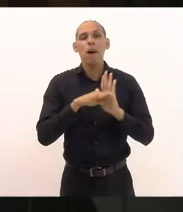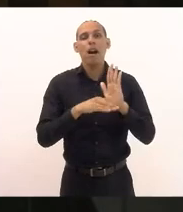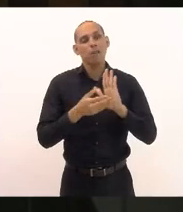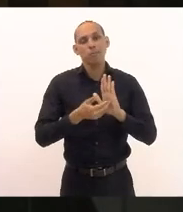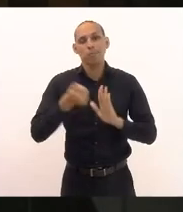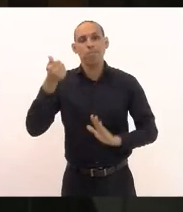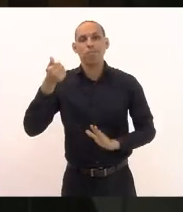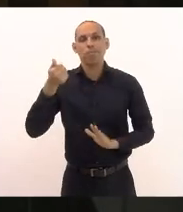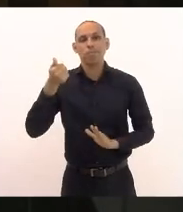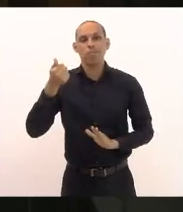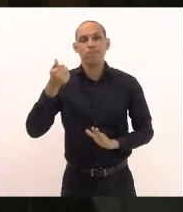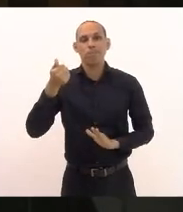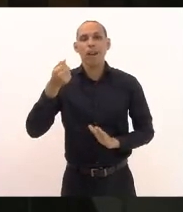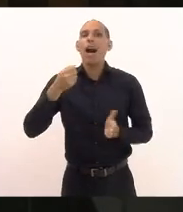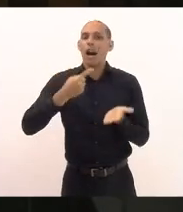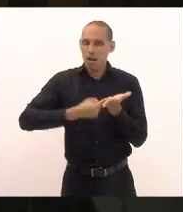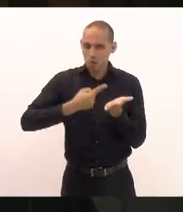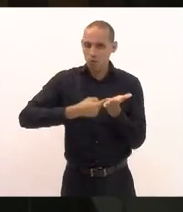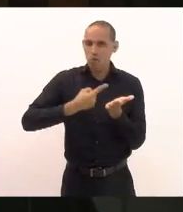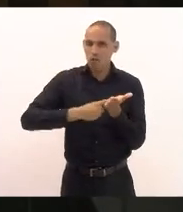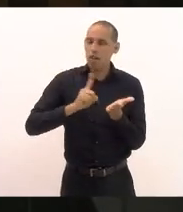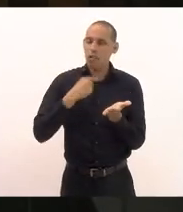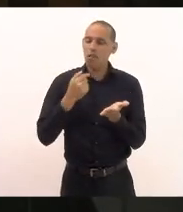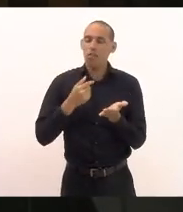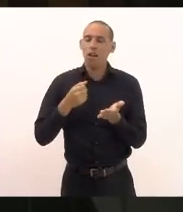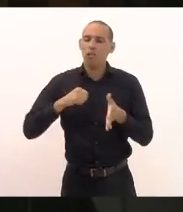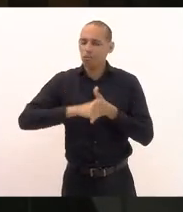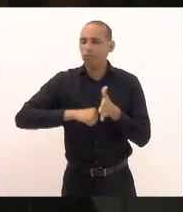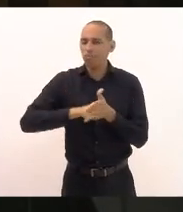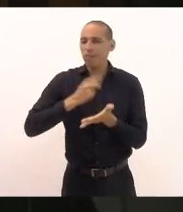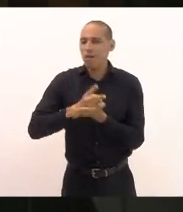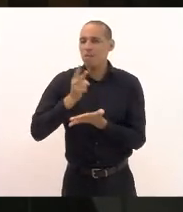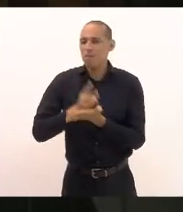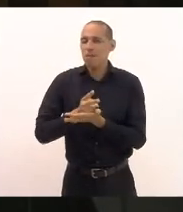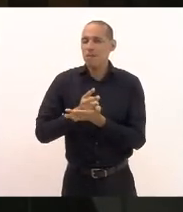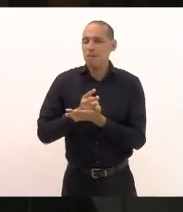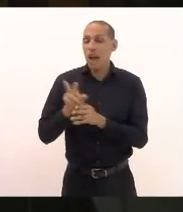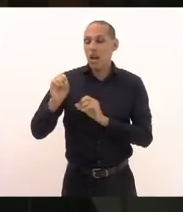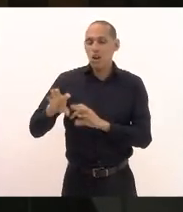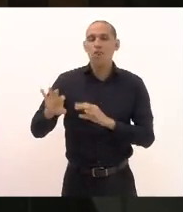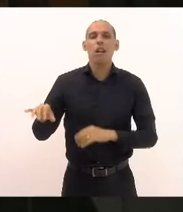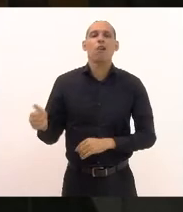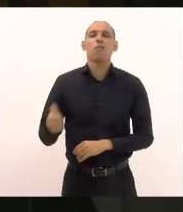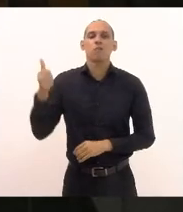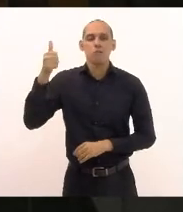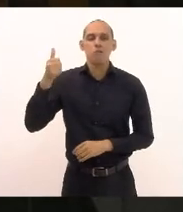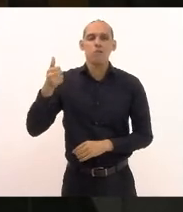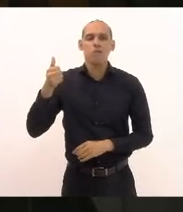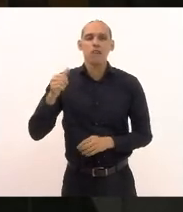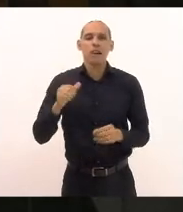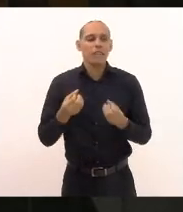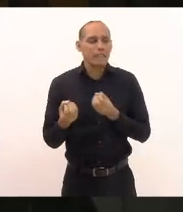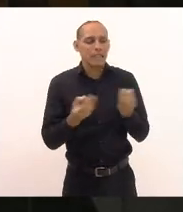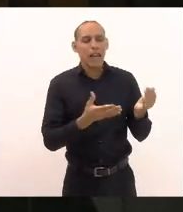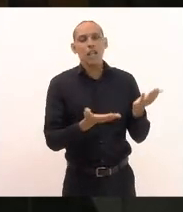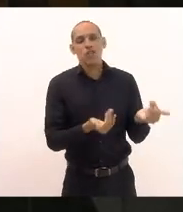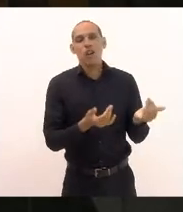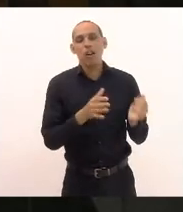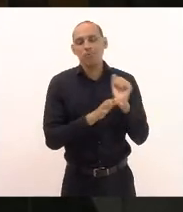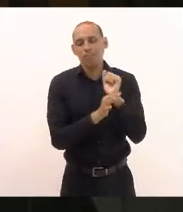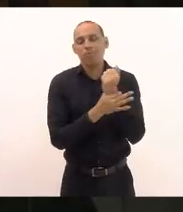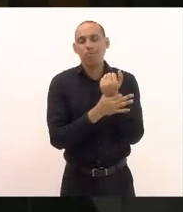pauta mediante esse acordo e nós vamos continuar nossa batalha para garantir educação de qualidade para a nossa juventude e para